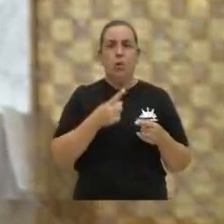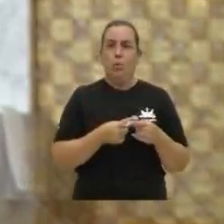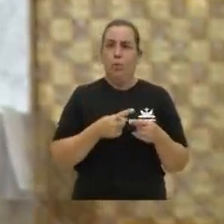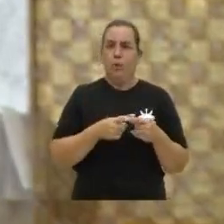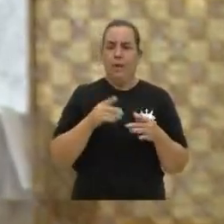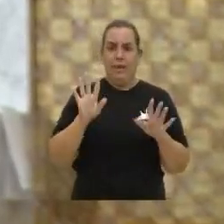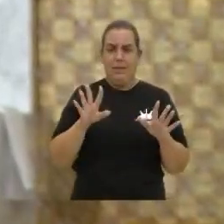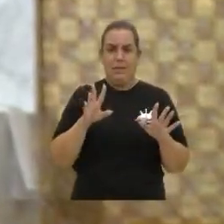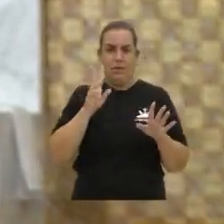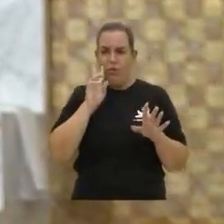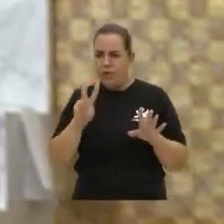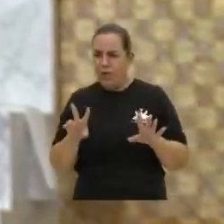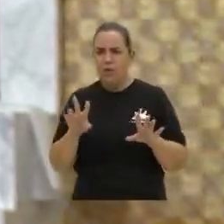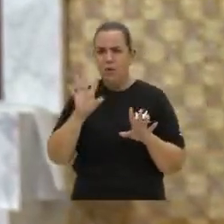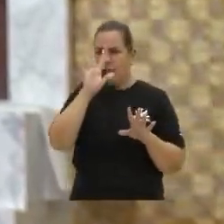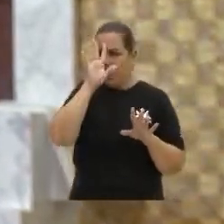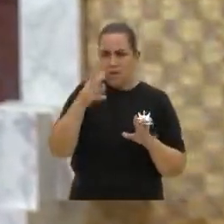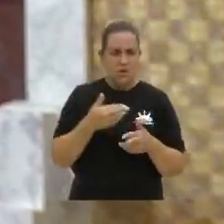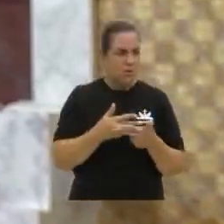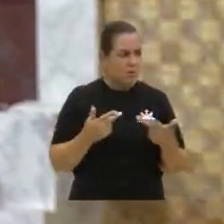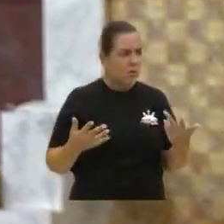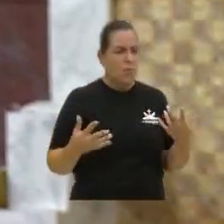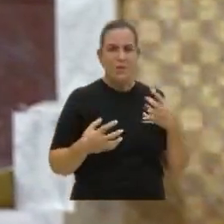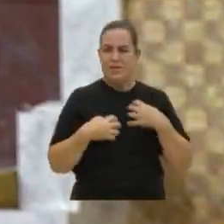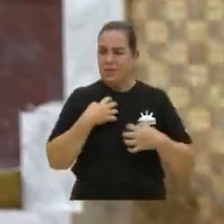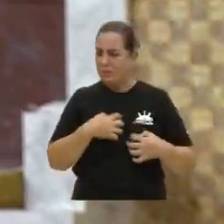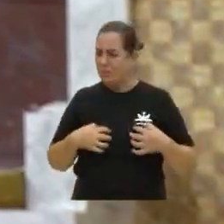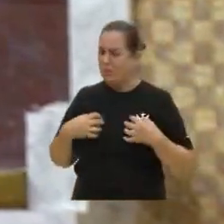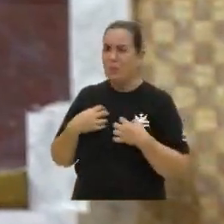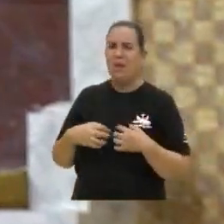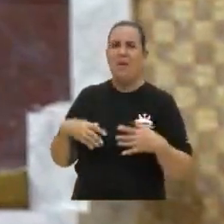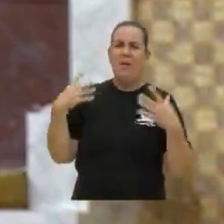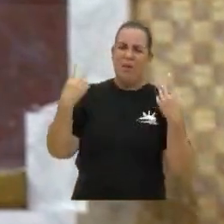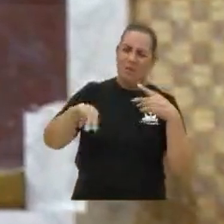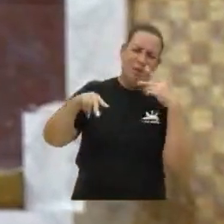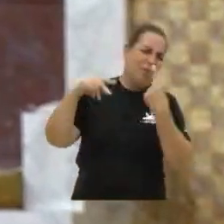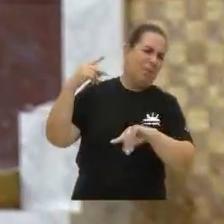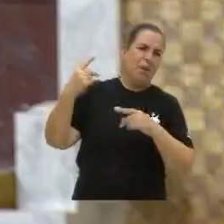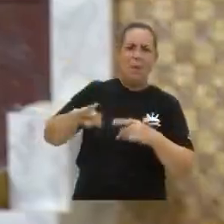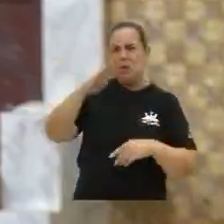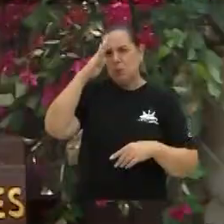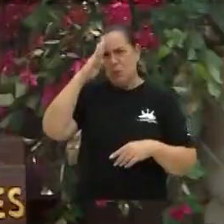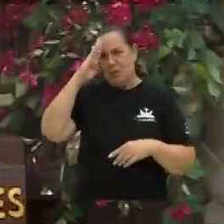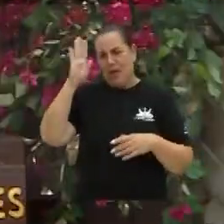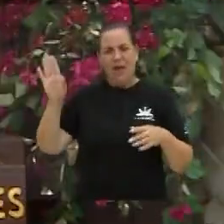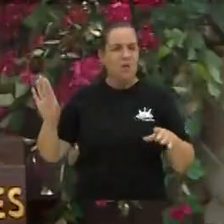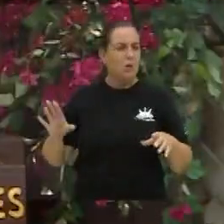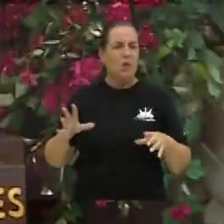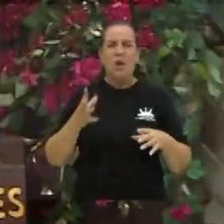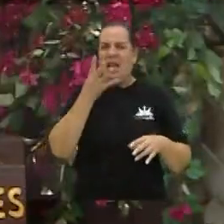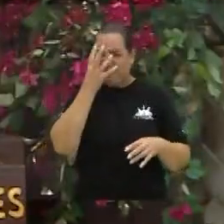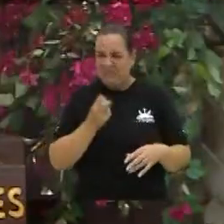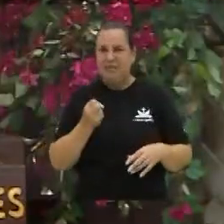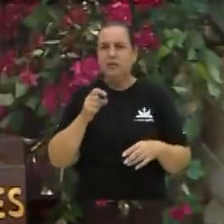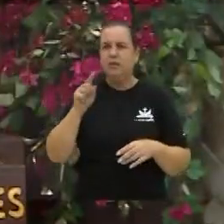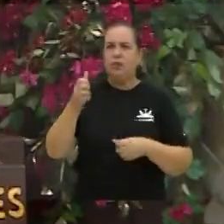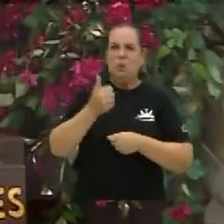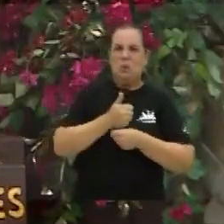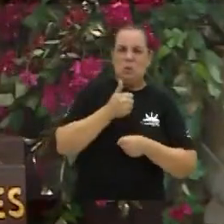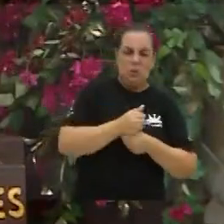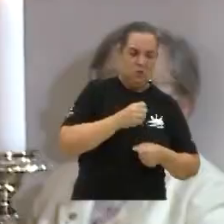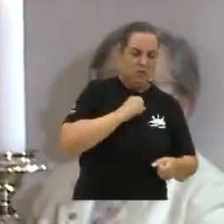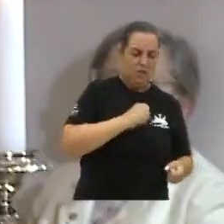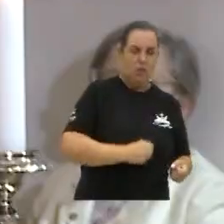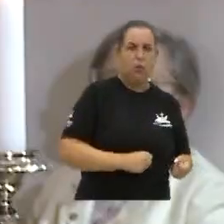eles estavam atemorizados, a violência dos soldados, a ira dos sumos